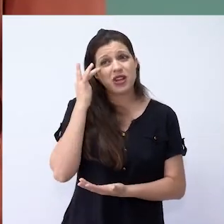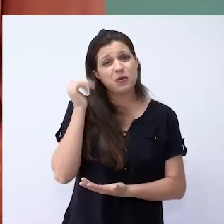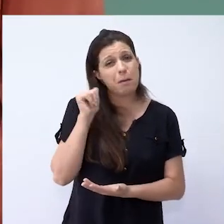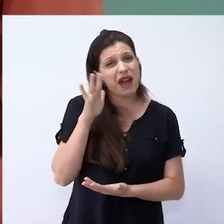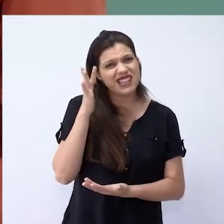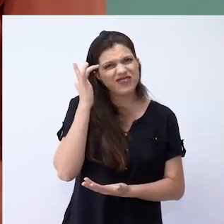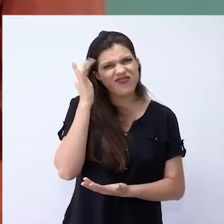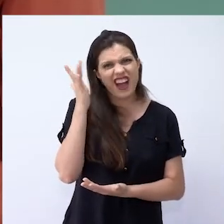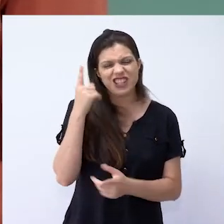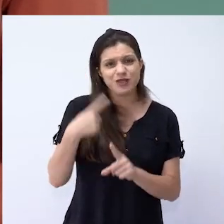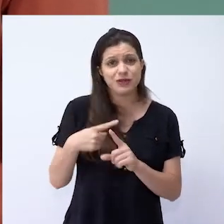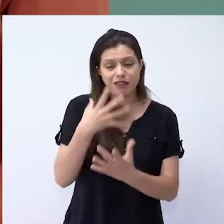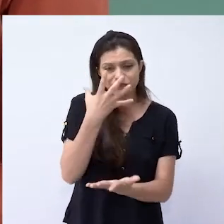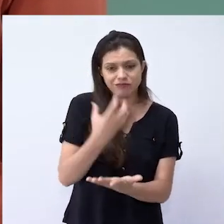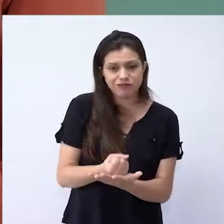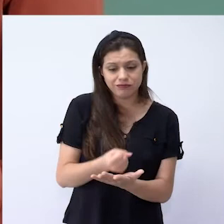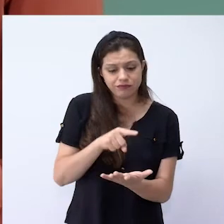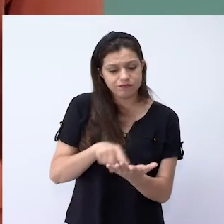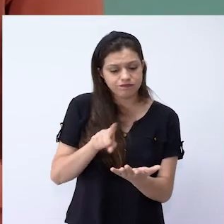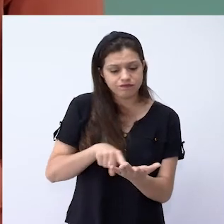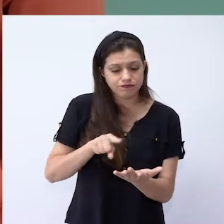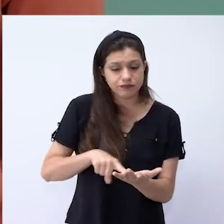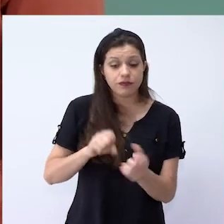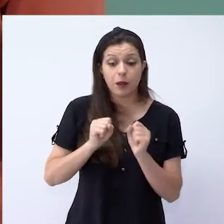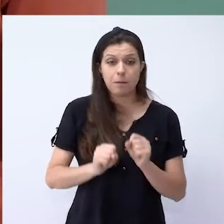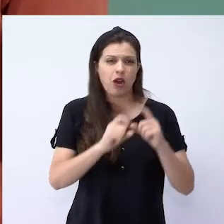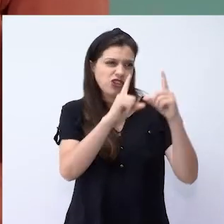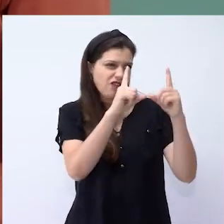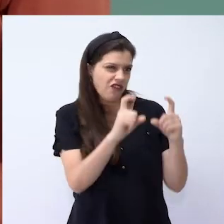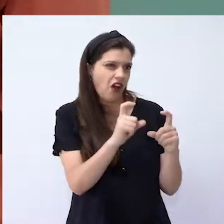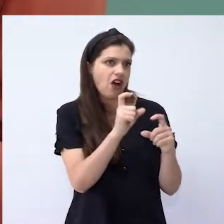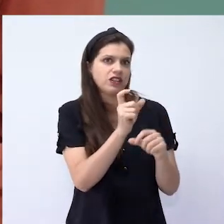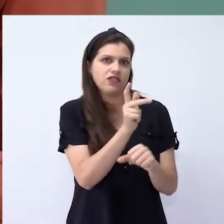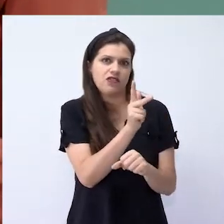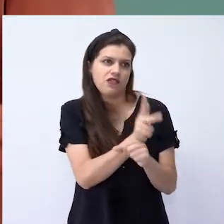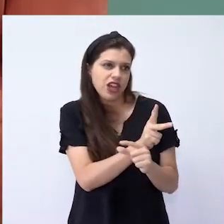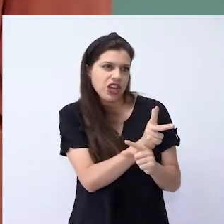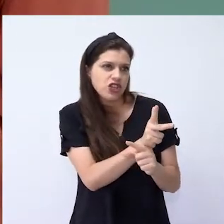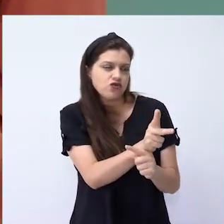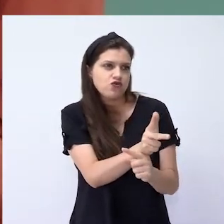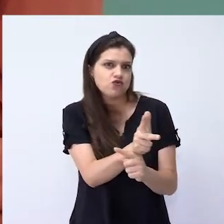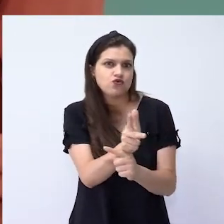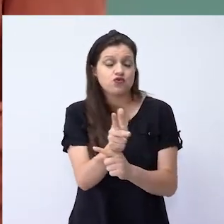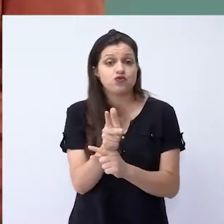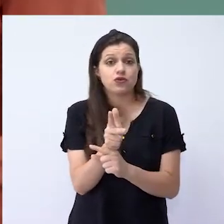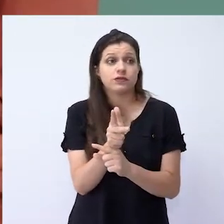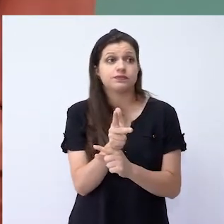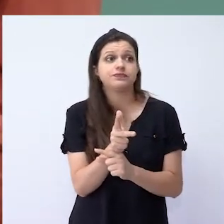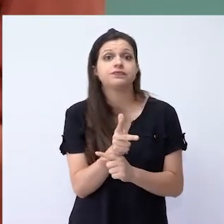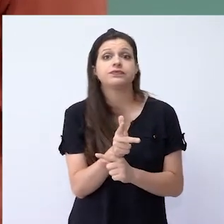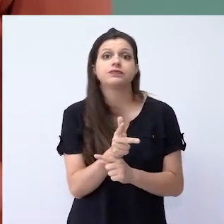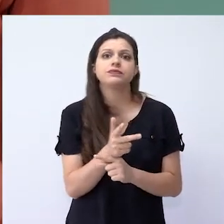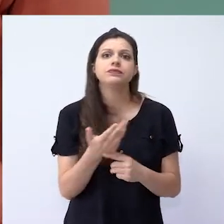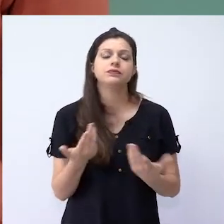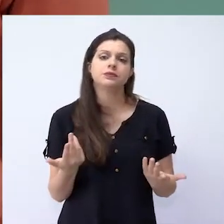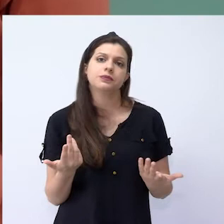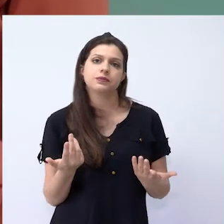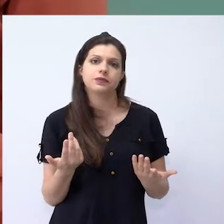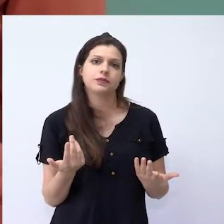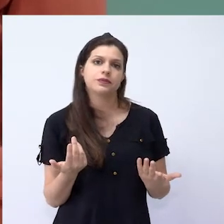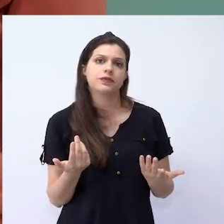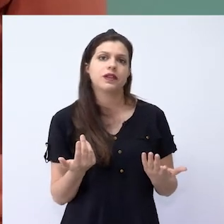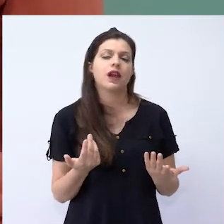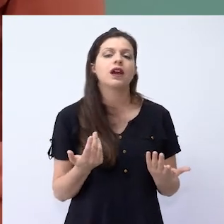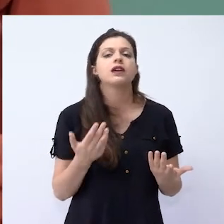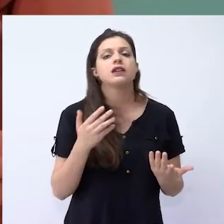acho que é a forma mais fácil realmente, porque baixando ele você vai poder tirar foto, fazer vídeo, inclusive já juntar nessa denúncia,